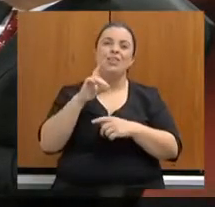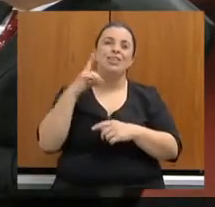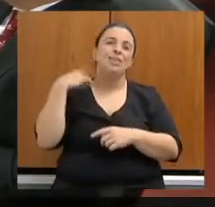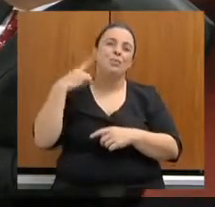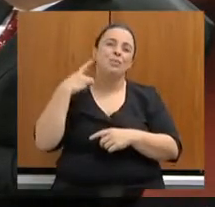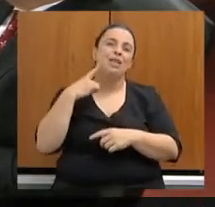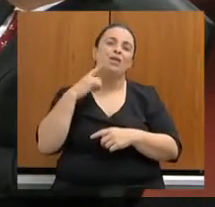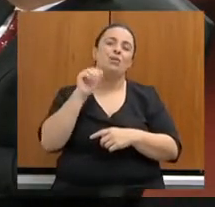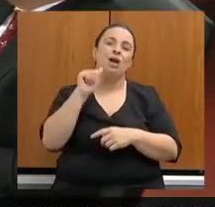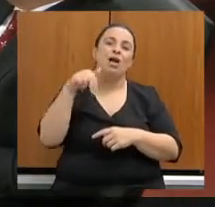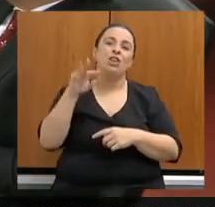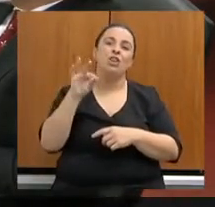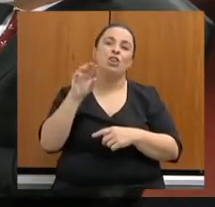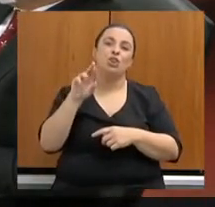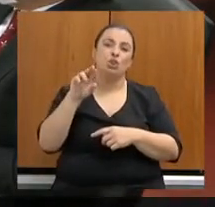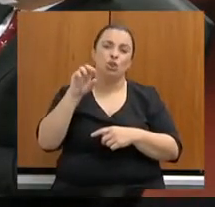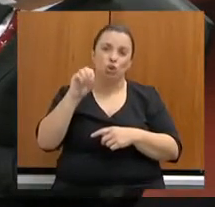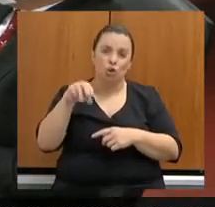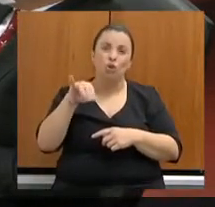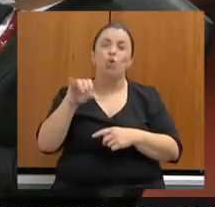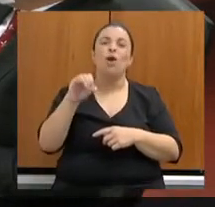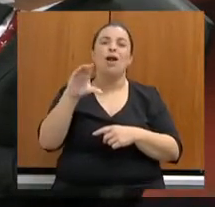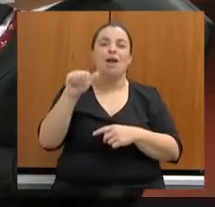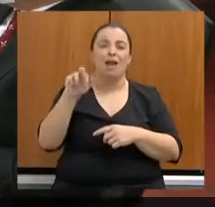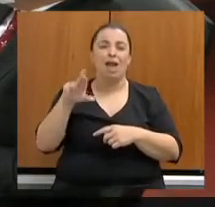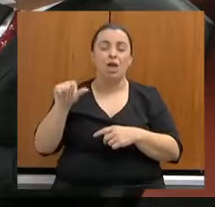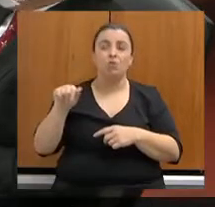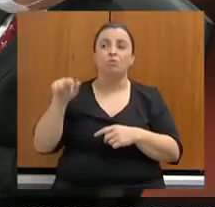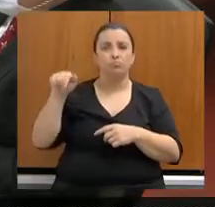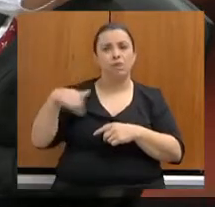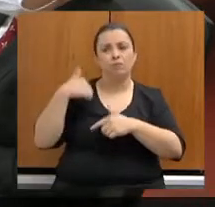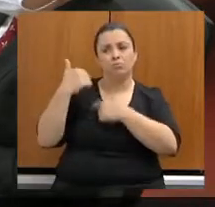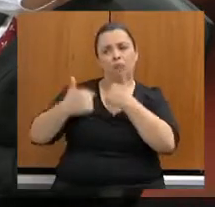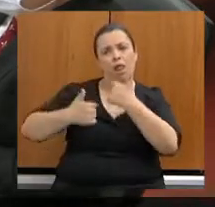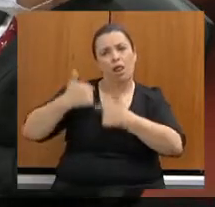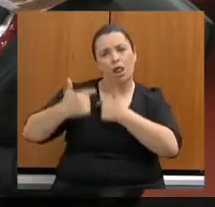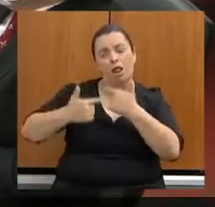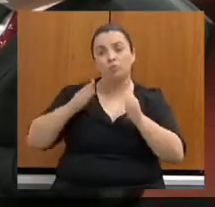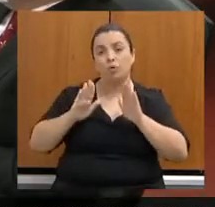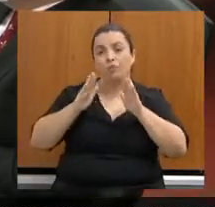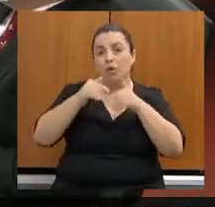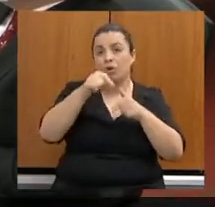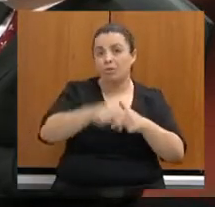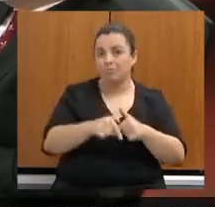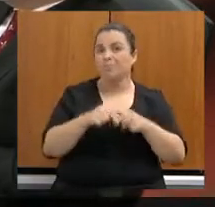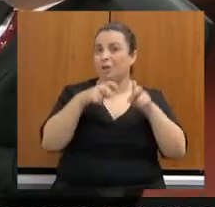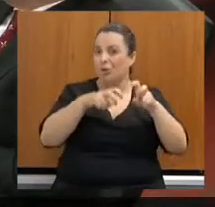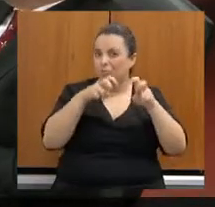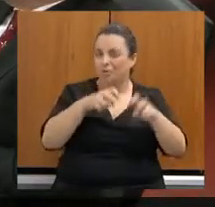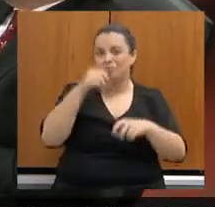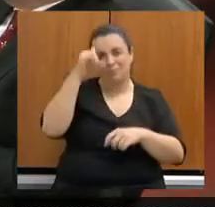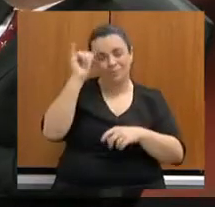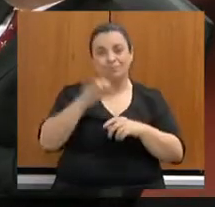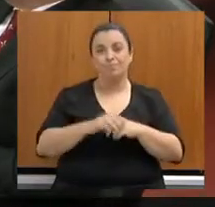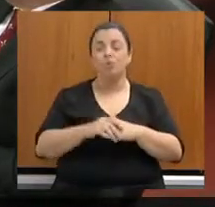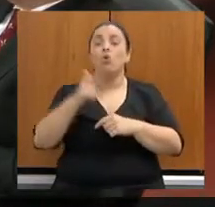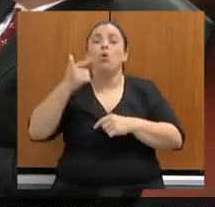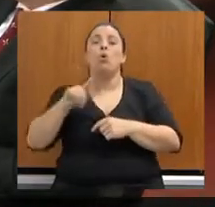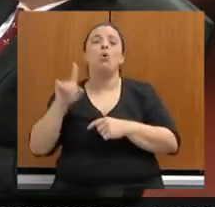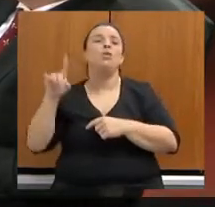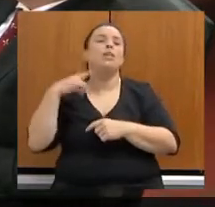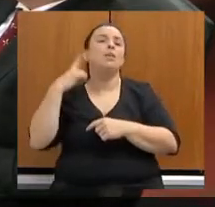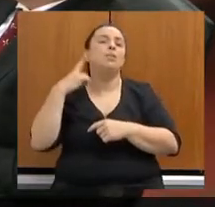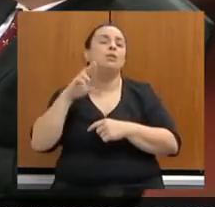mandatos é trabalhando nesse sentido o deputado Inácio Franco é outro exemplo da